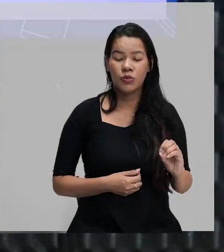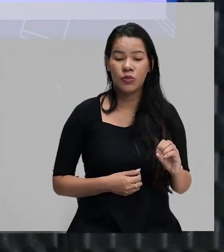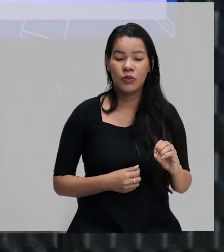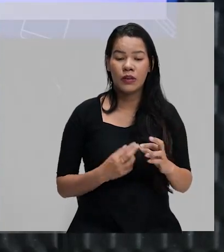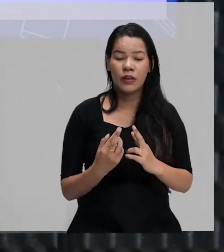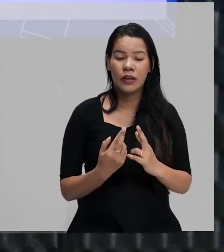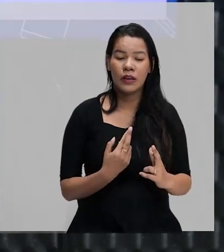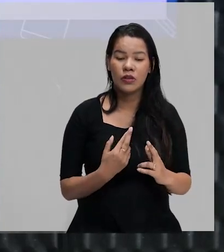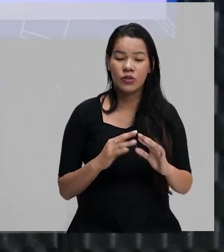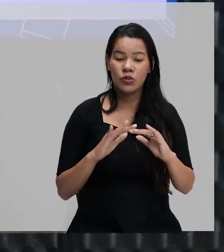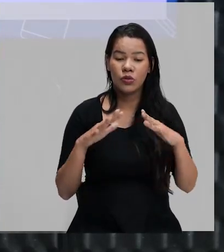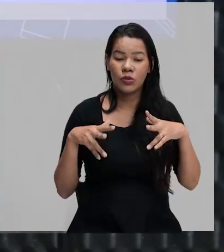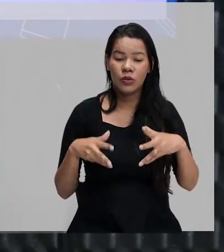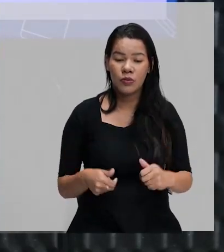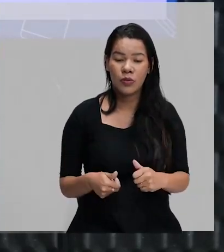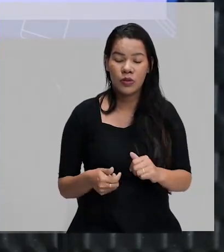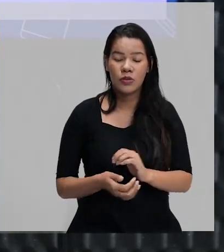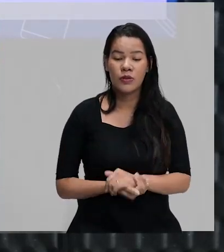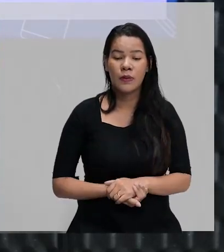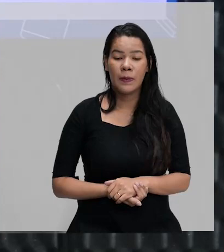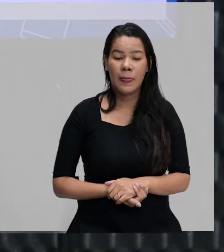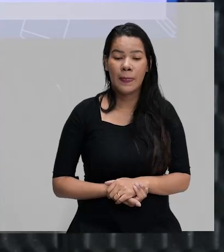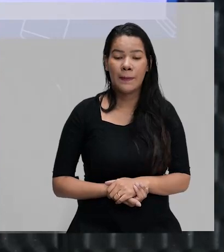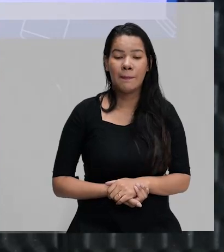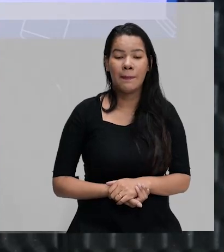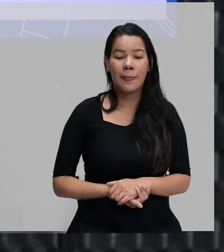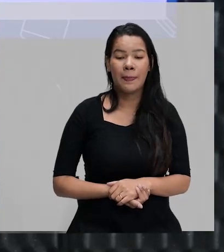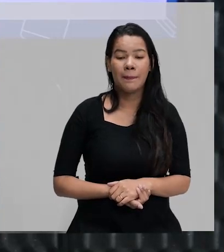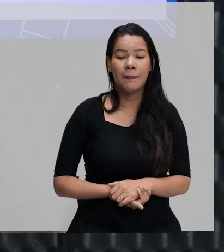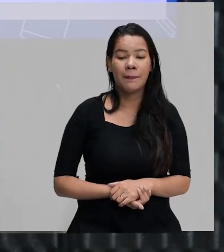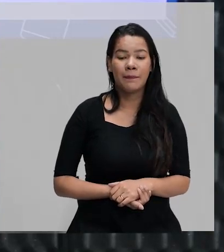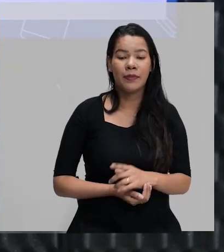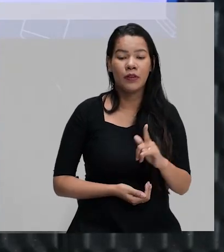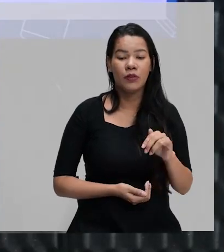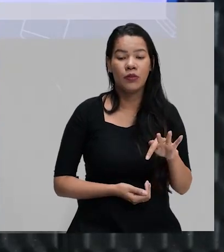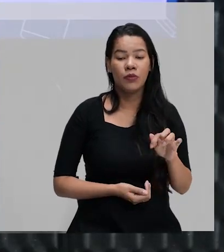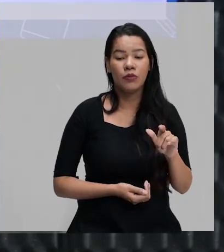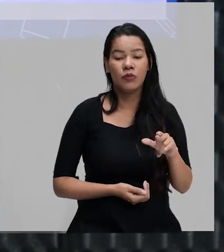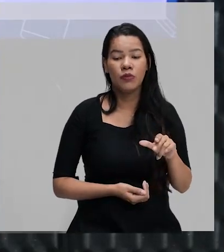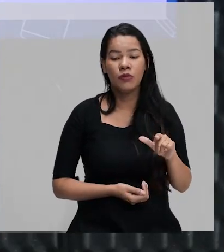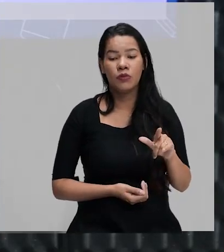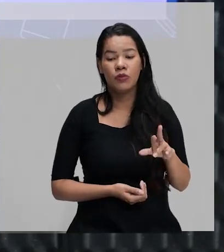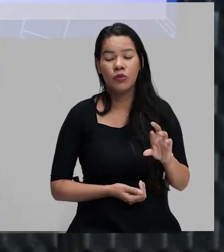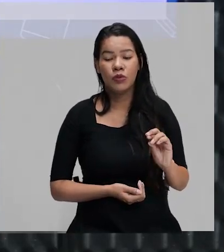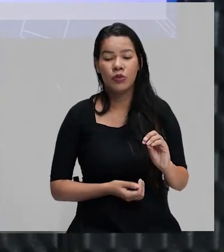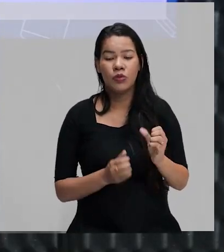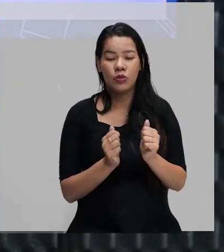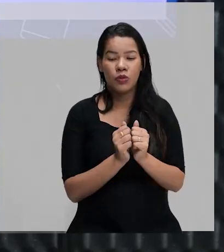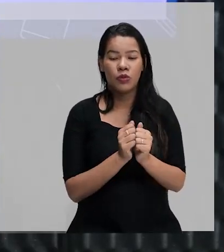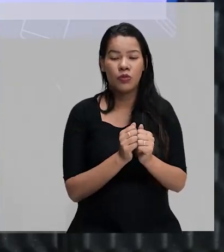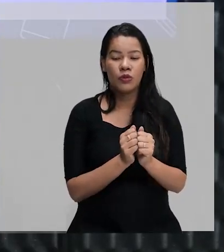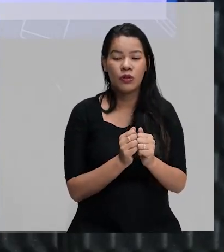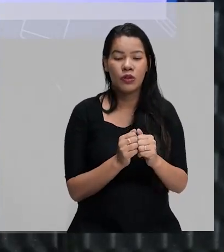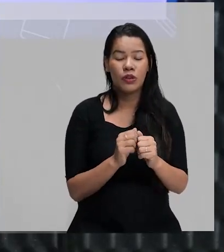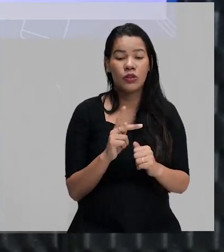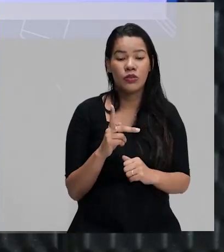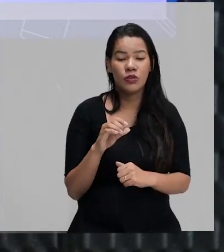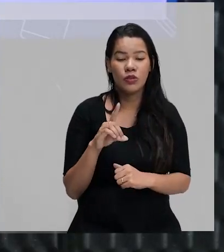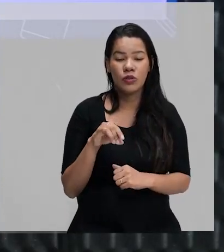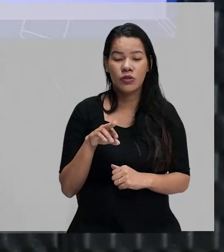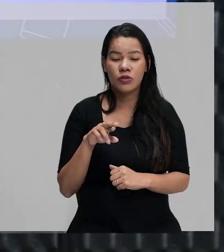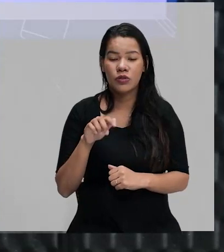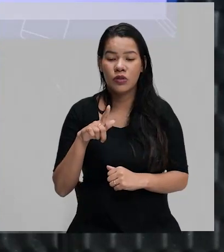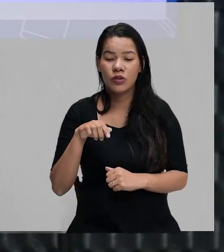cloro. O flúor reage com o hidrogênio e o cloro também reage com o hidrogênio, certo? Qual é a